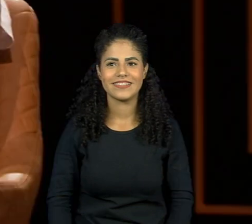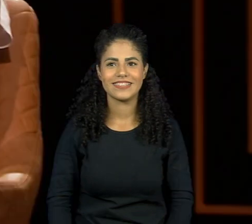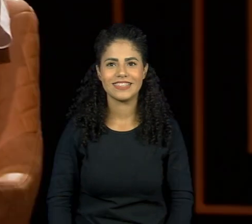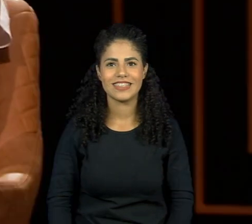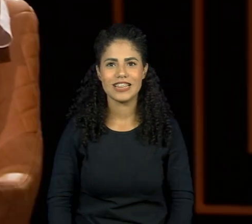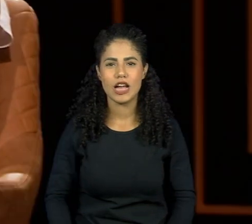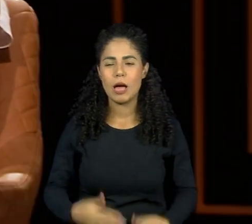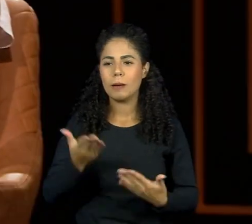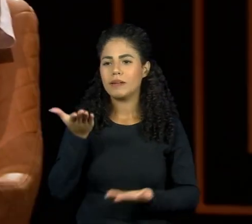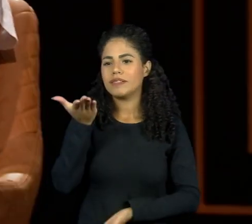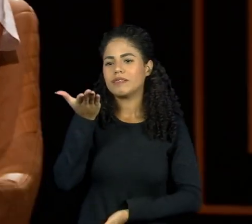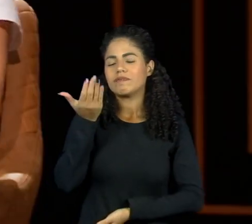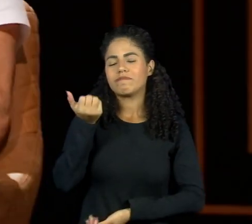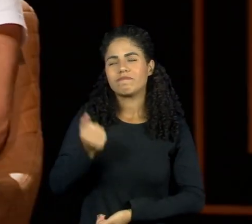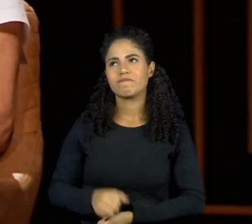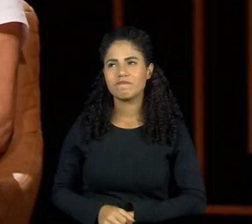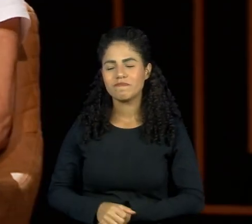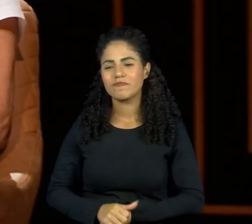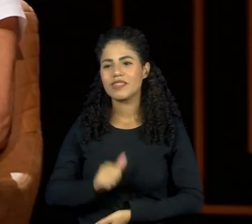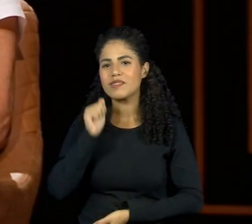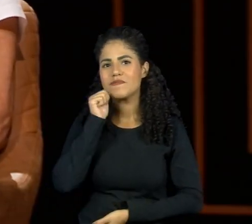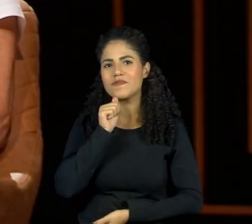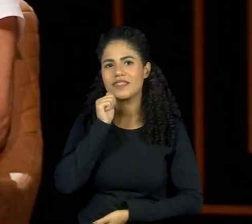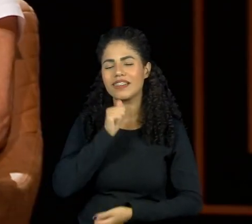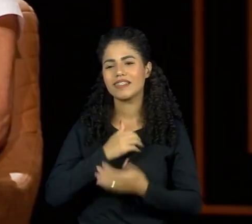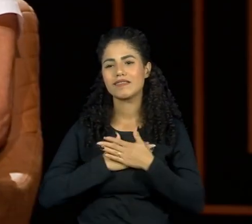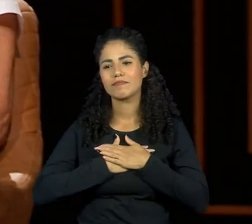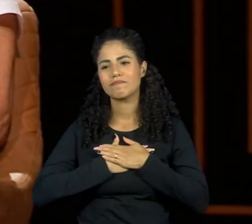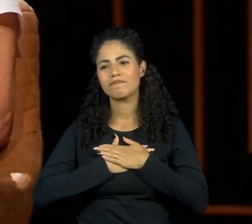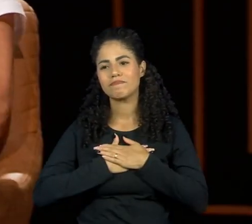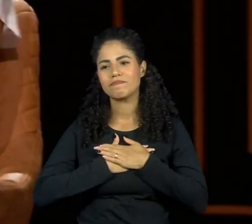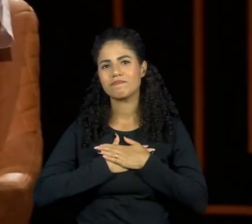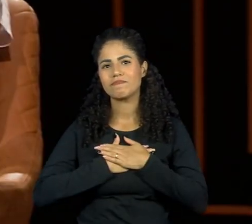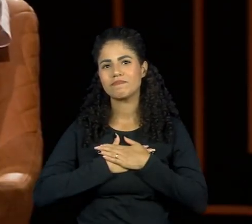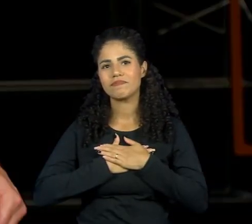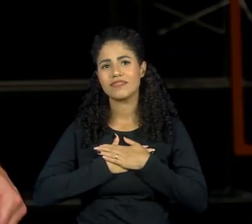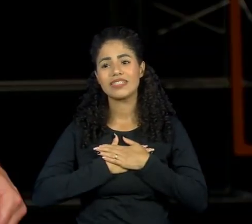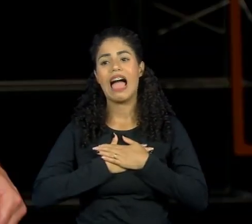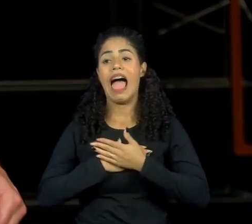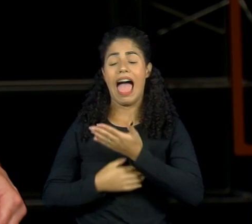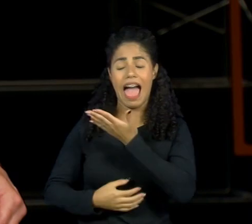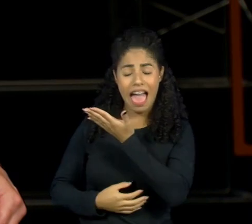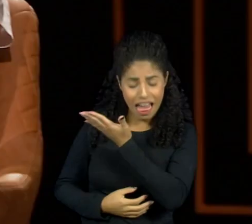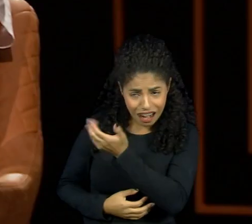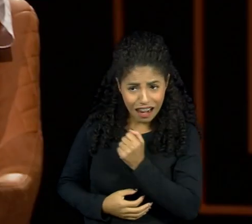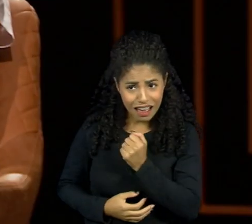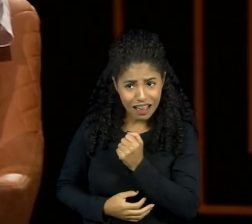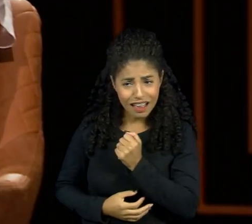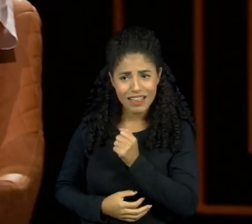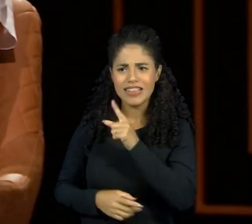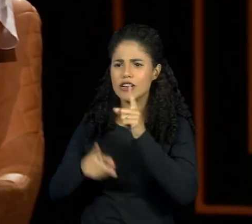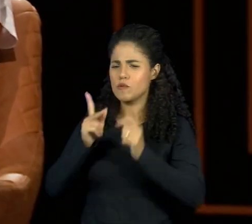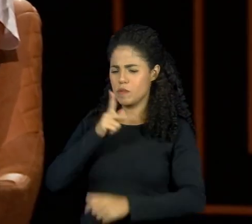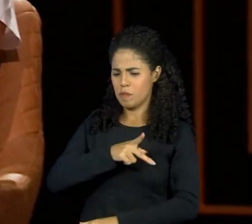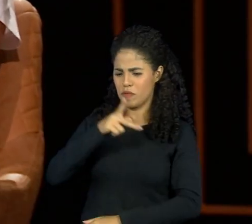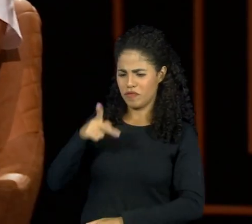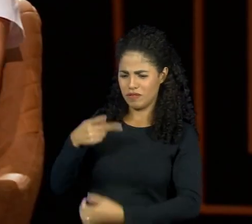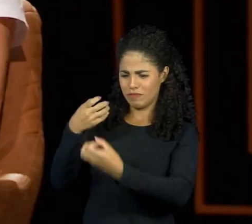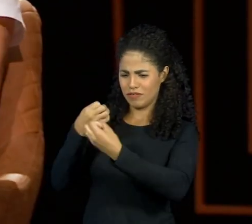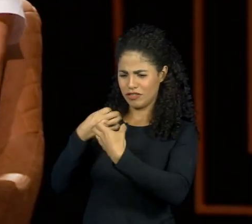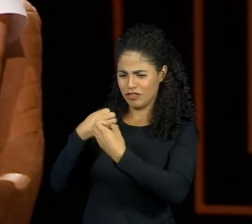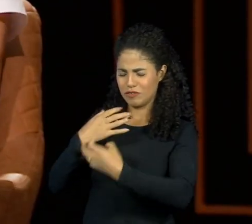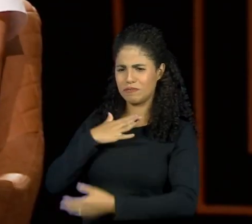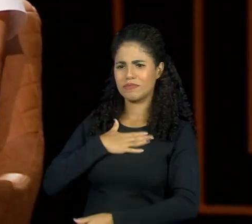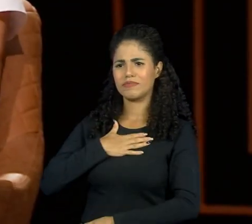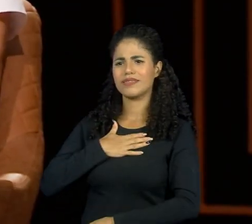Essa é o concurso, né? Desde sempre na tua vida. Essa foi uma professora na minha vida,